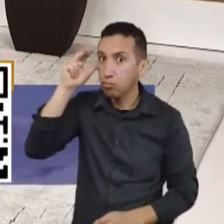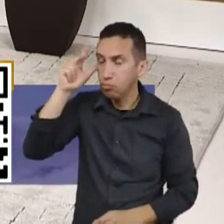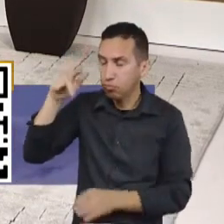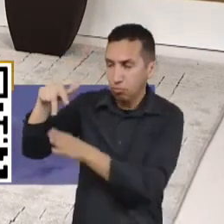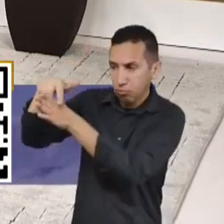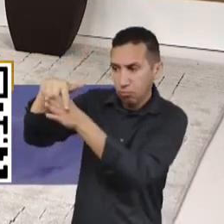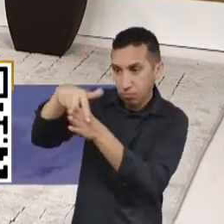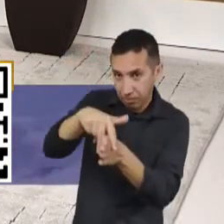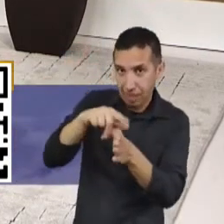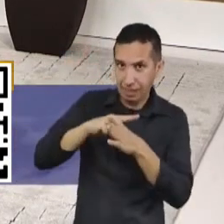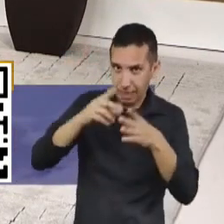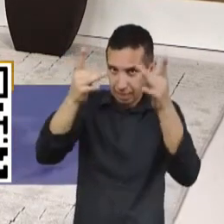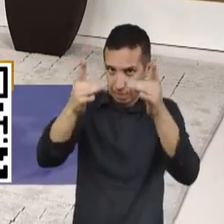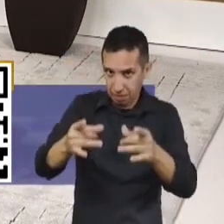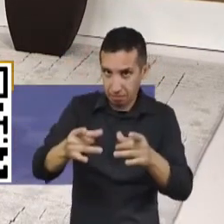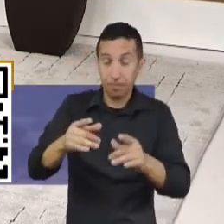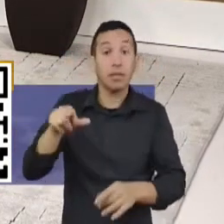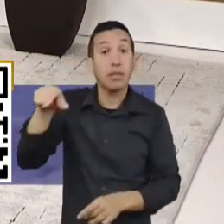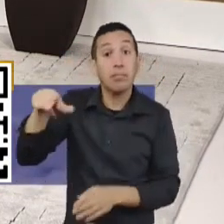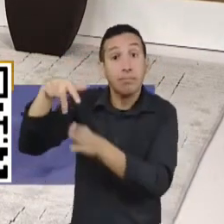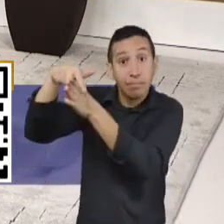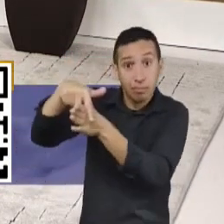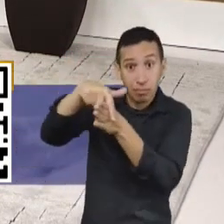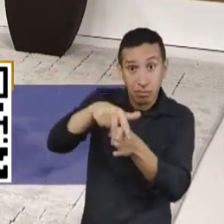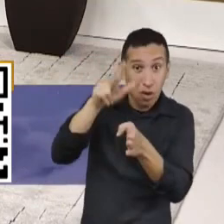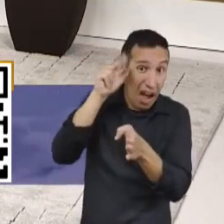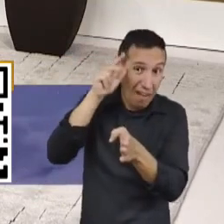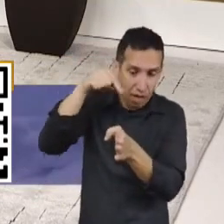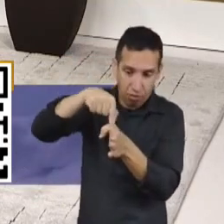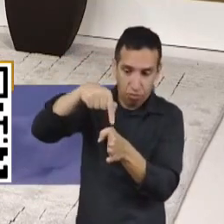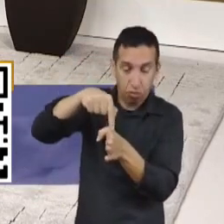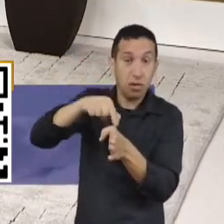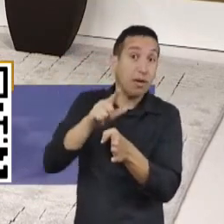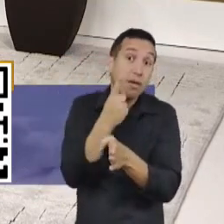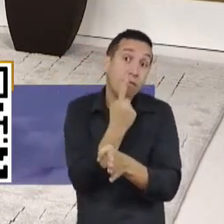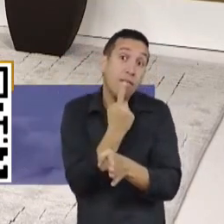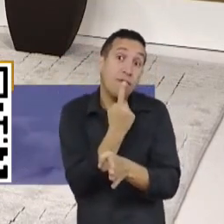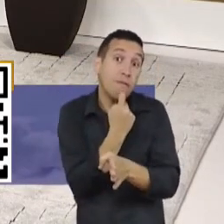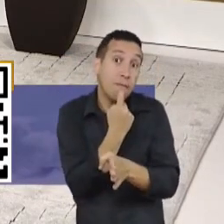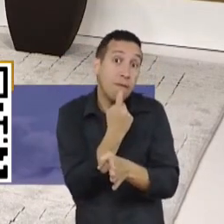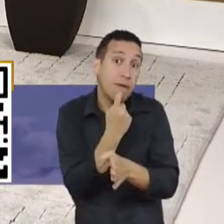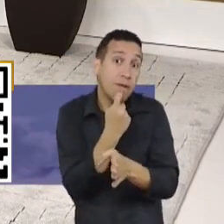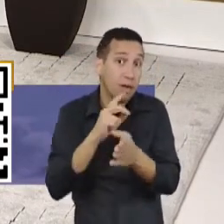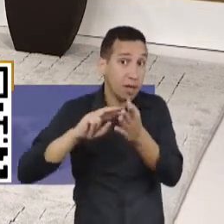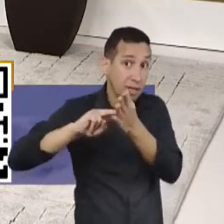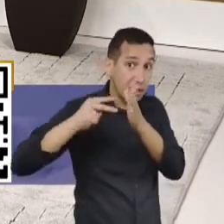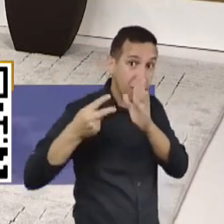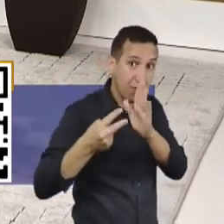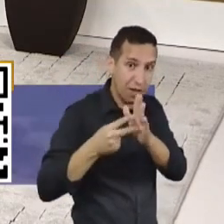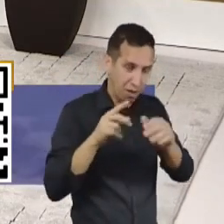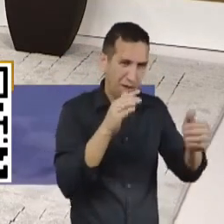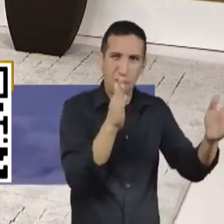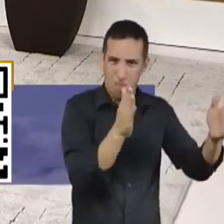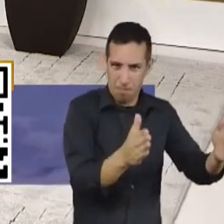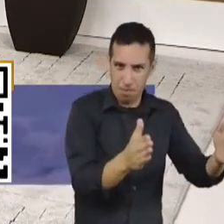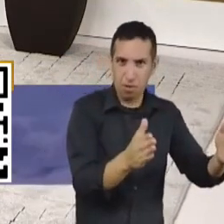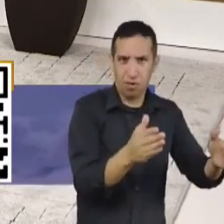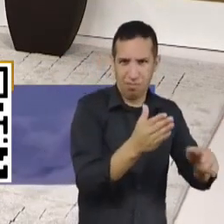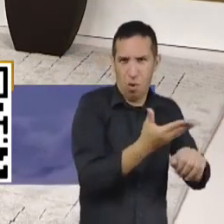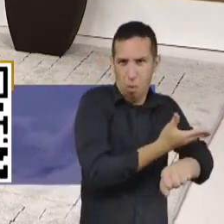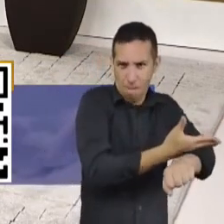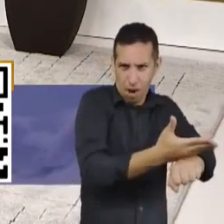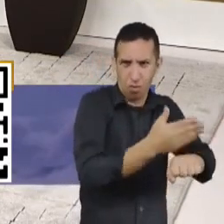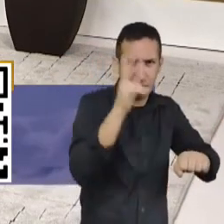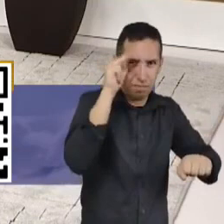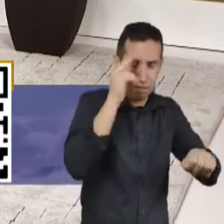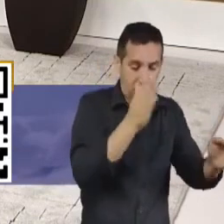apresentando alguns detalhes na sequência o cavalo vermelho a Quina no segundo selo representa a segunda fase da Igreja Cristã